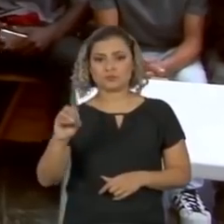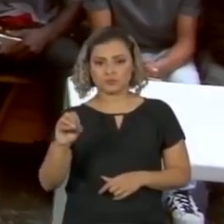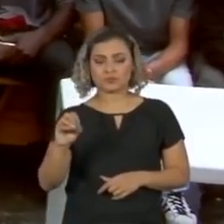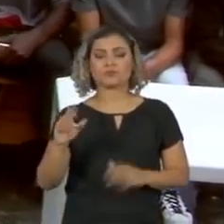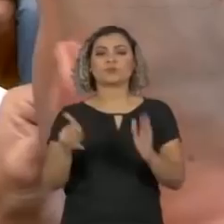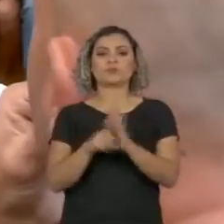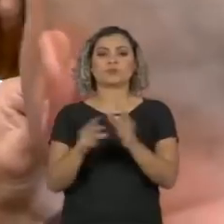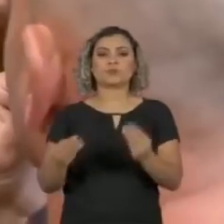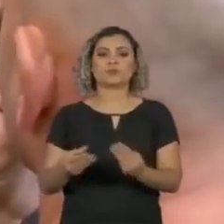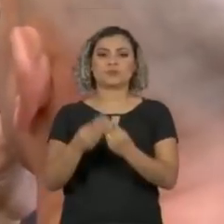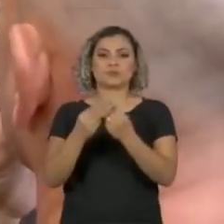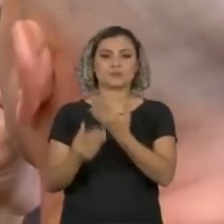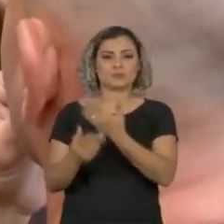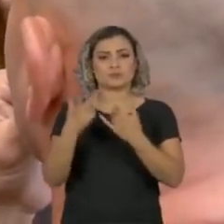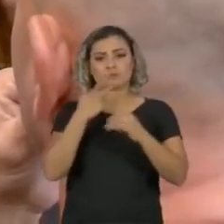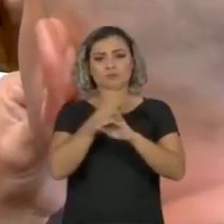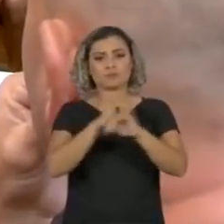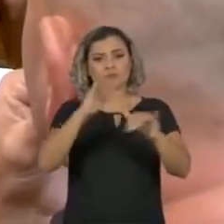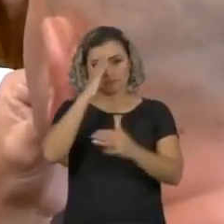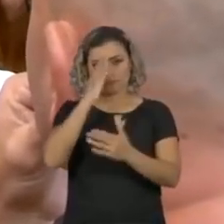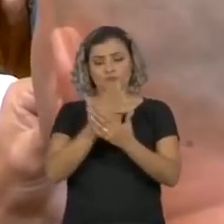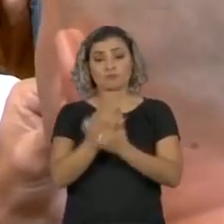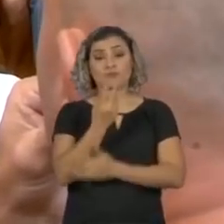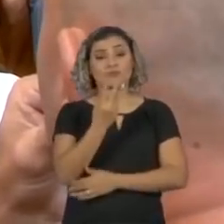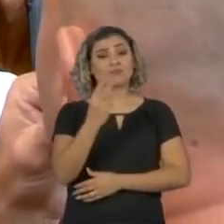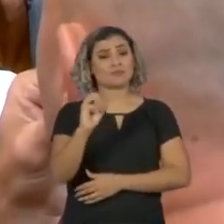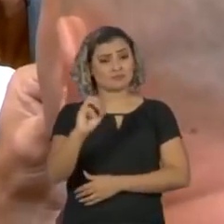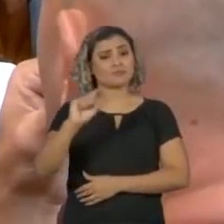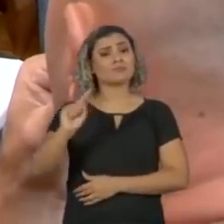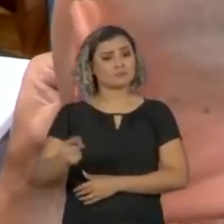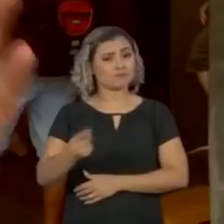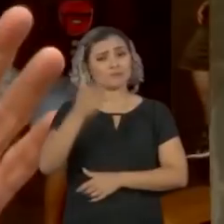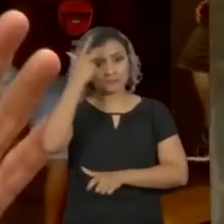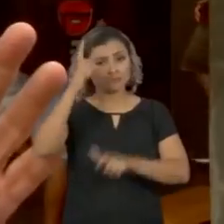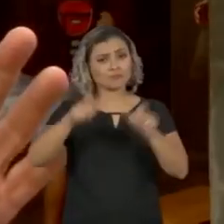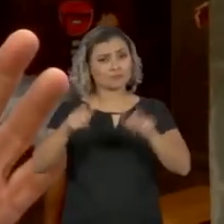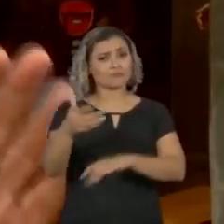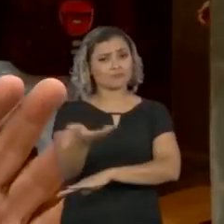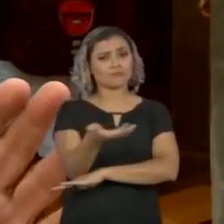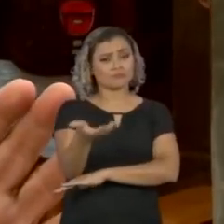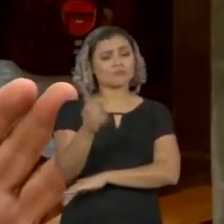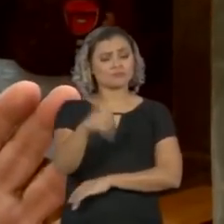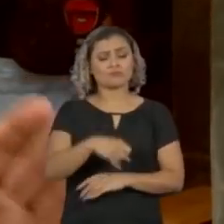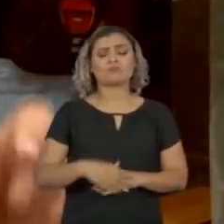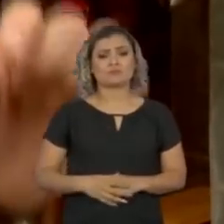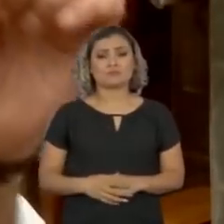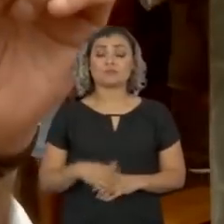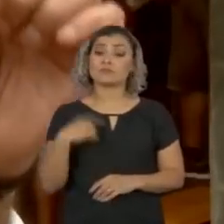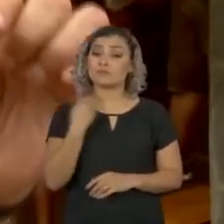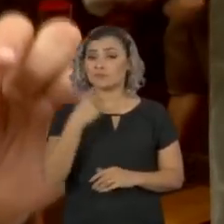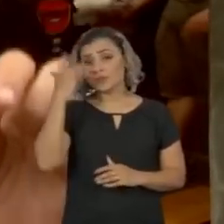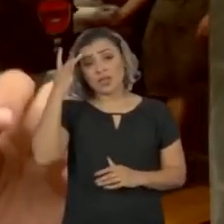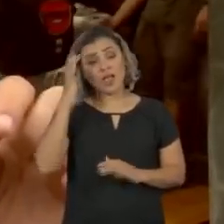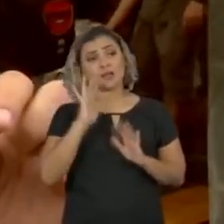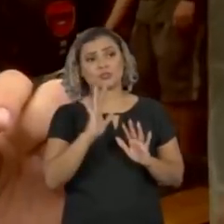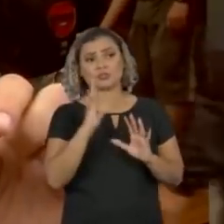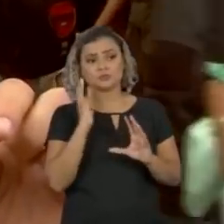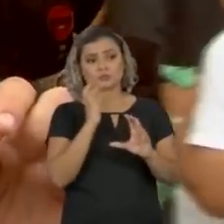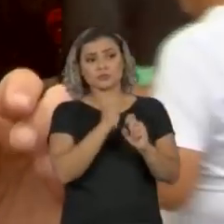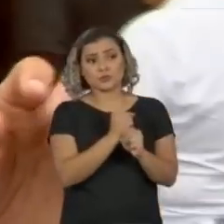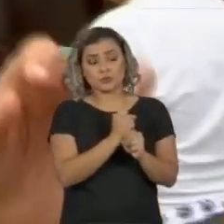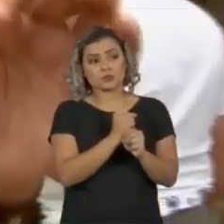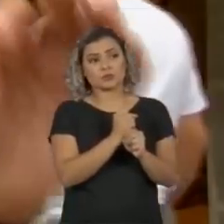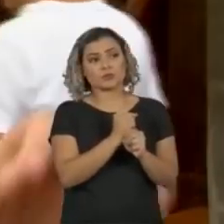do Povo da Rua, que acredita haver cerca de 30 mil pessoas nas ruas. A nossa hipótese é que esse número